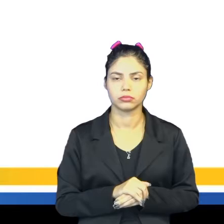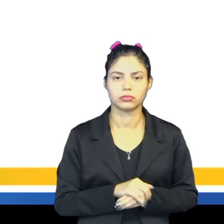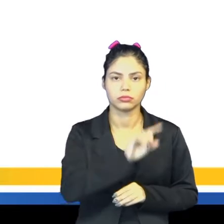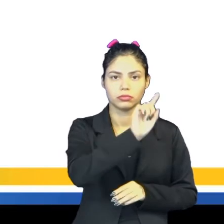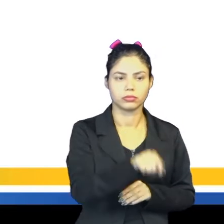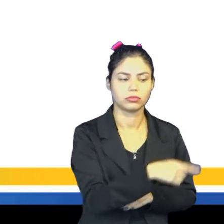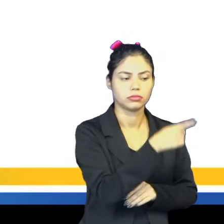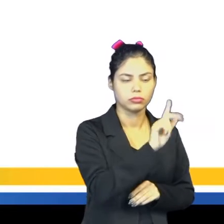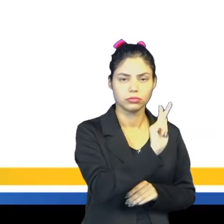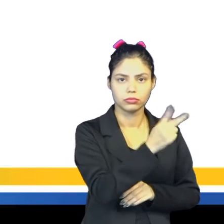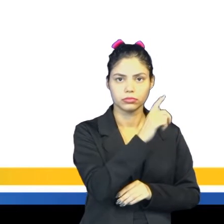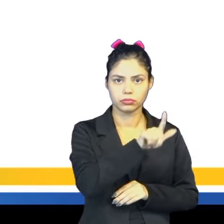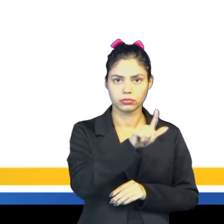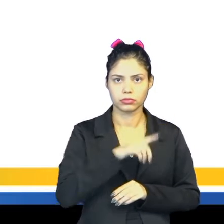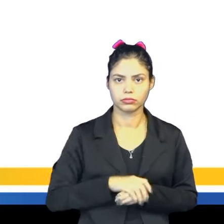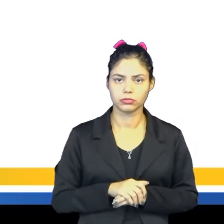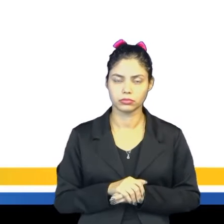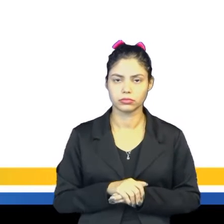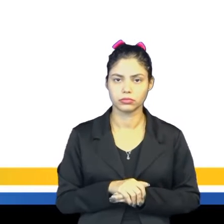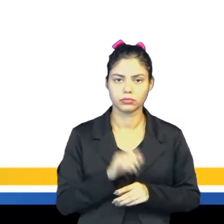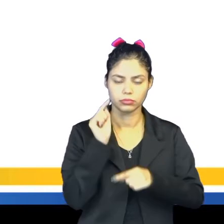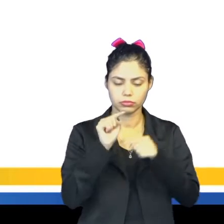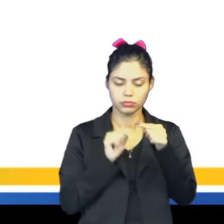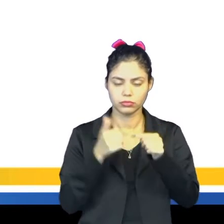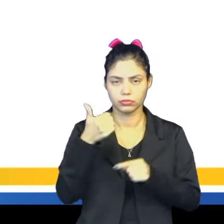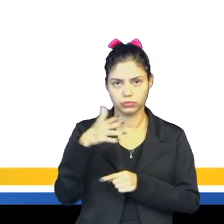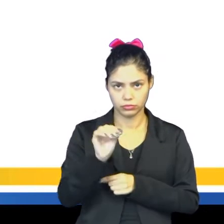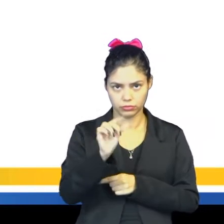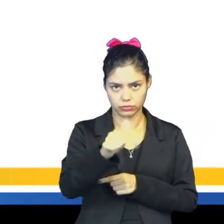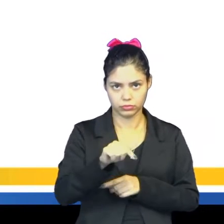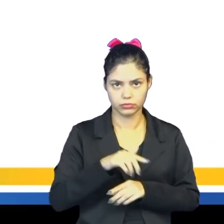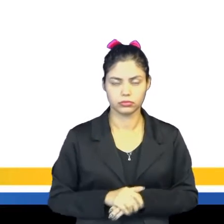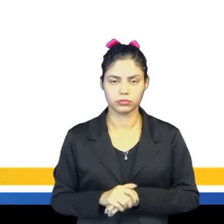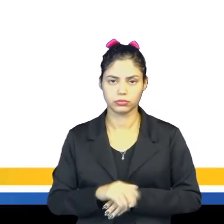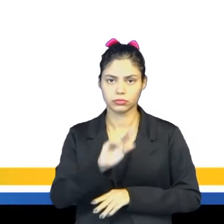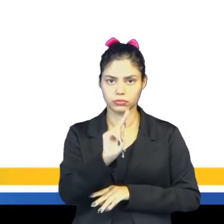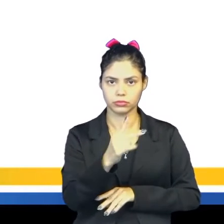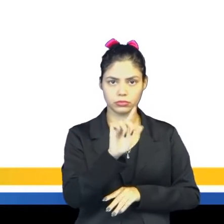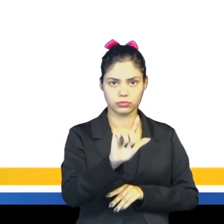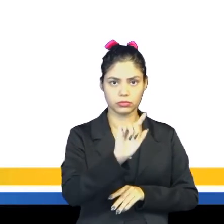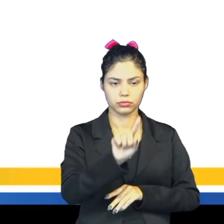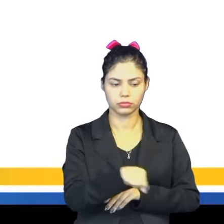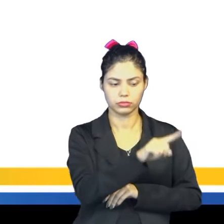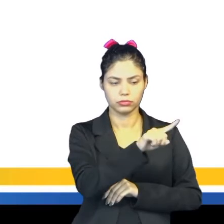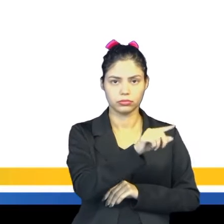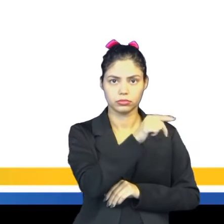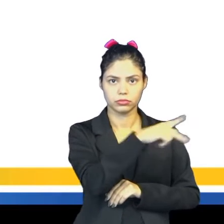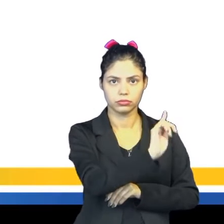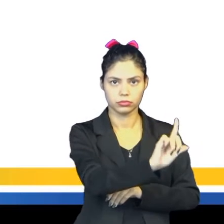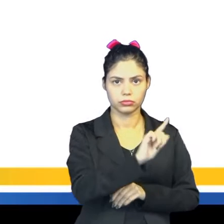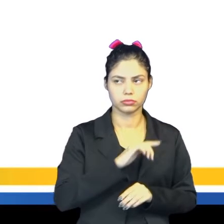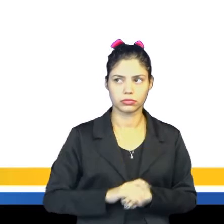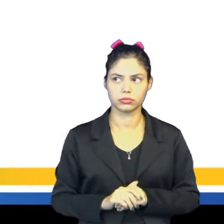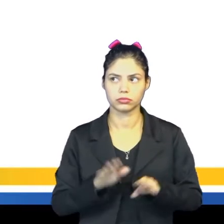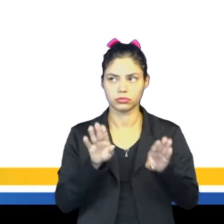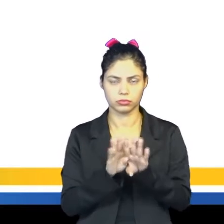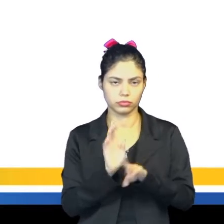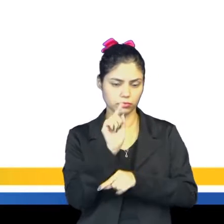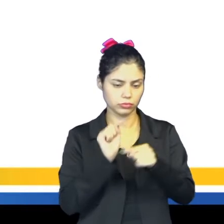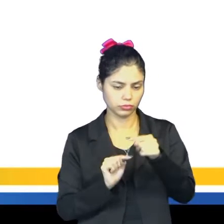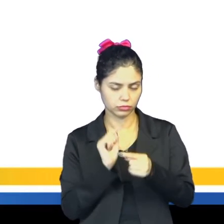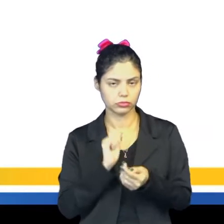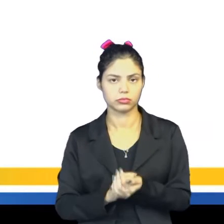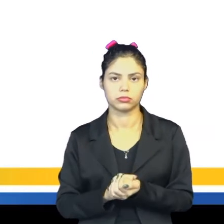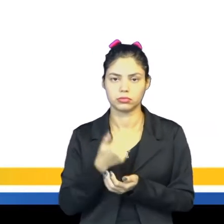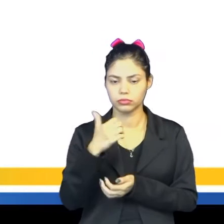Voltando do decalitro para o hectolitro. Divide novamente por 10. E do decalitro por quilolitro, também